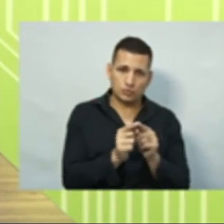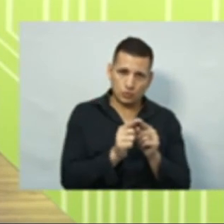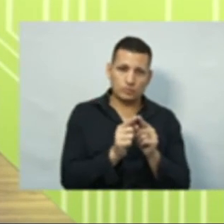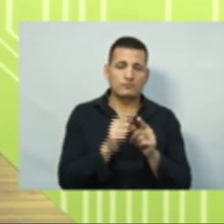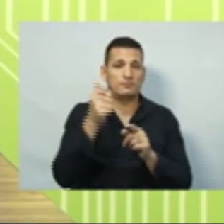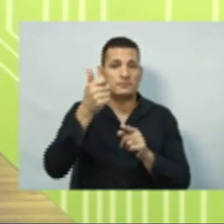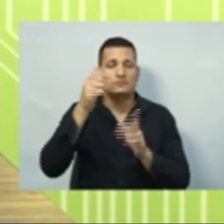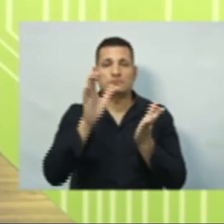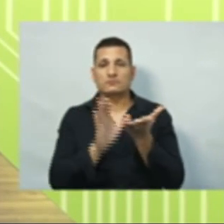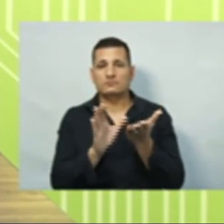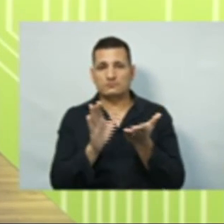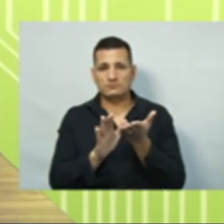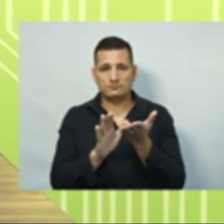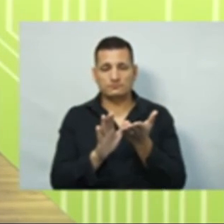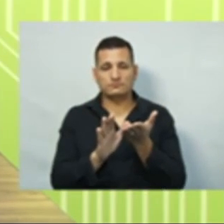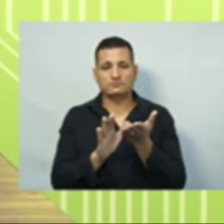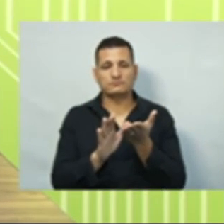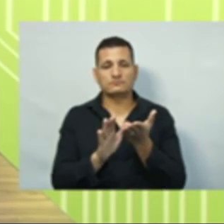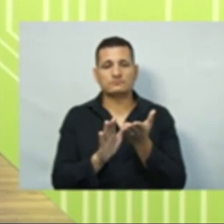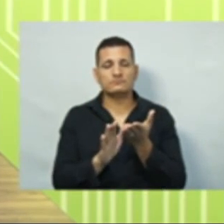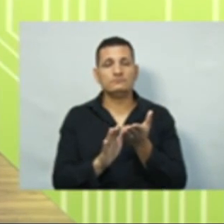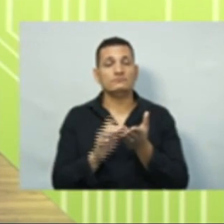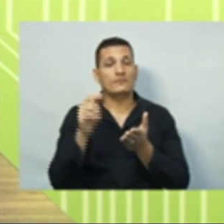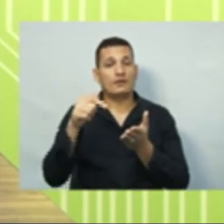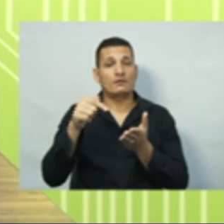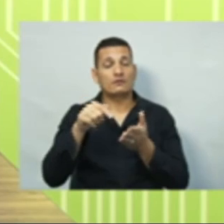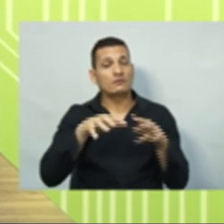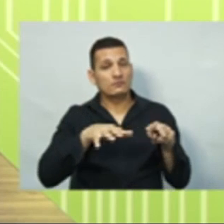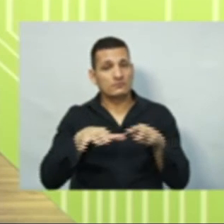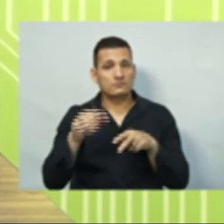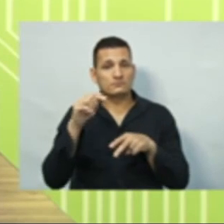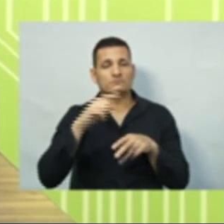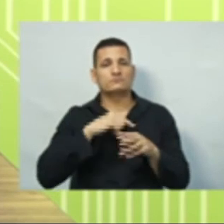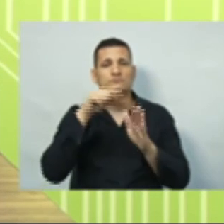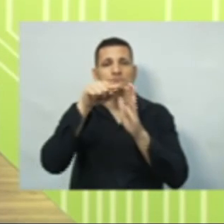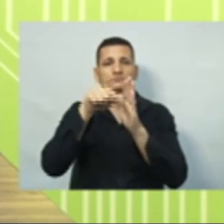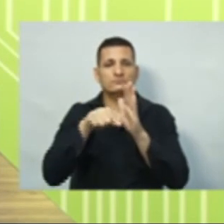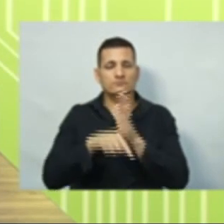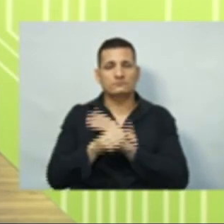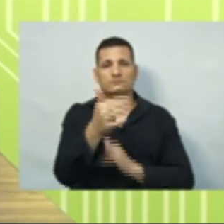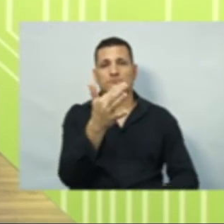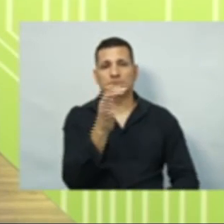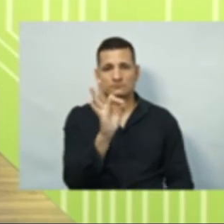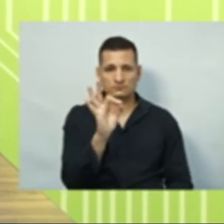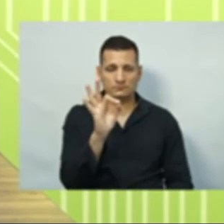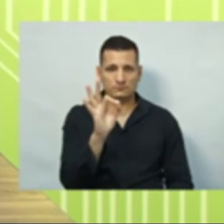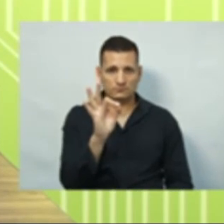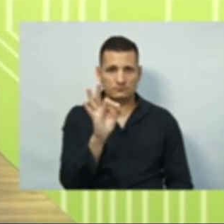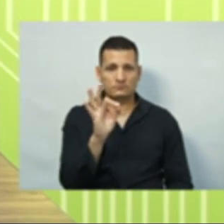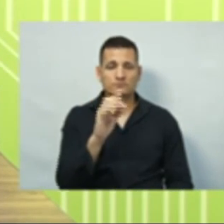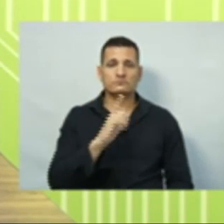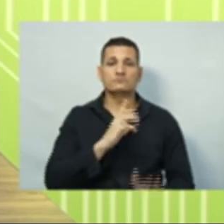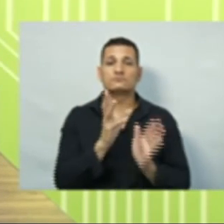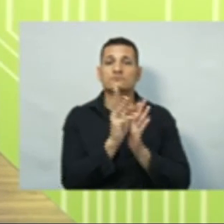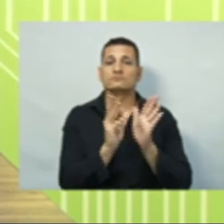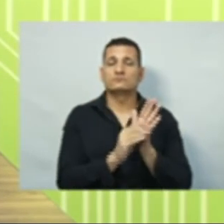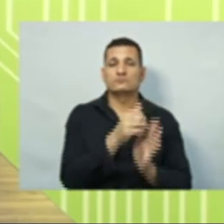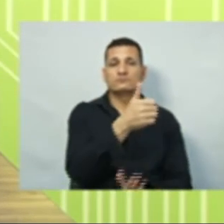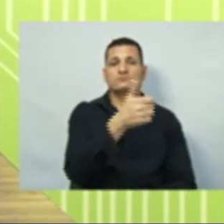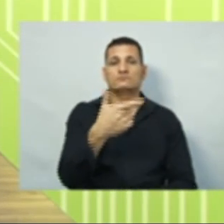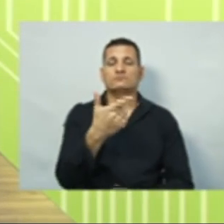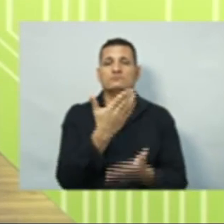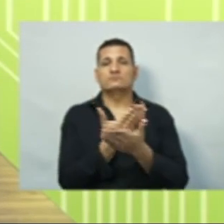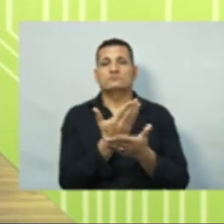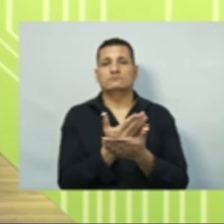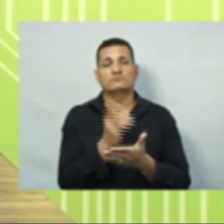nosso livro, da primeira unidade. Essa semana fica um questionário. São 10 questões que têm conteúdo das 2 primeiras aulas. Essas são